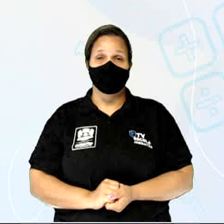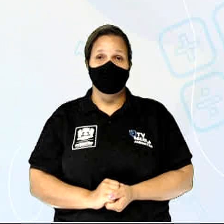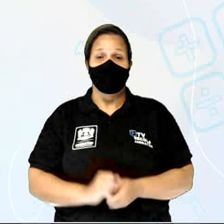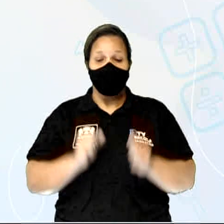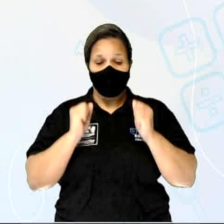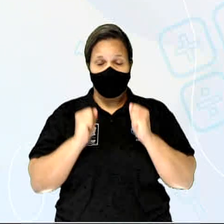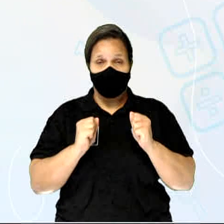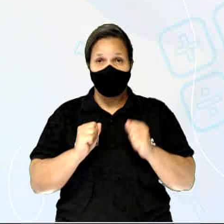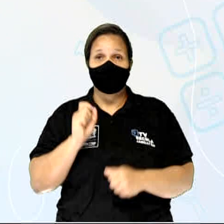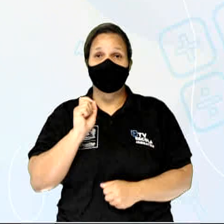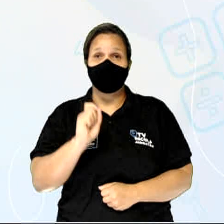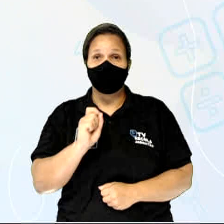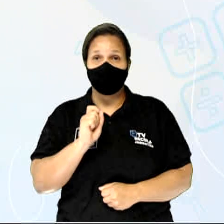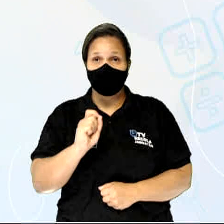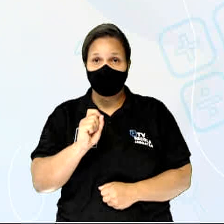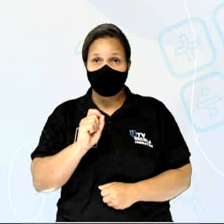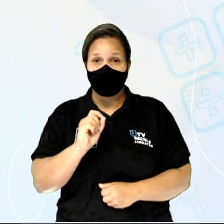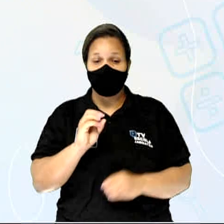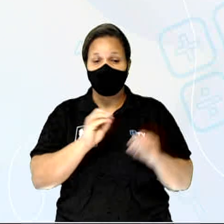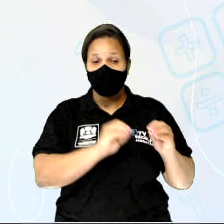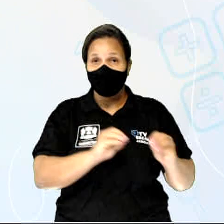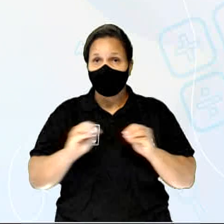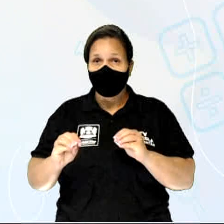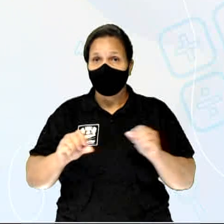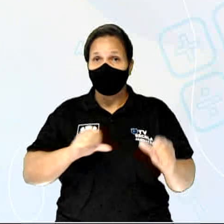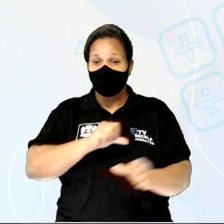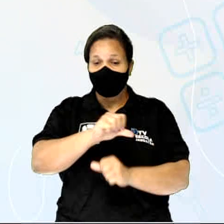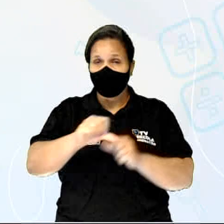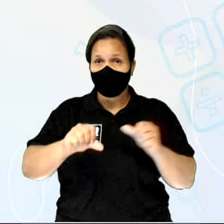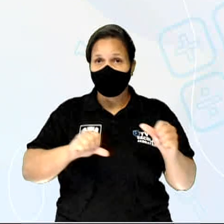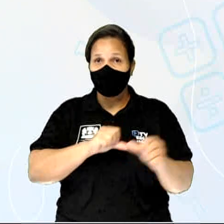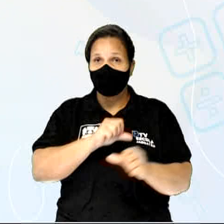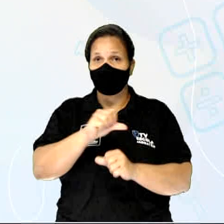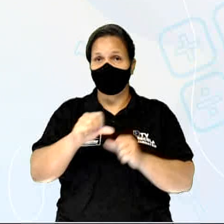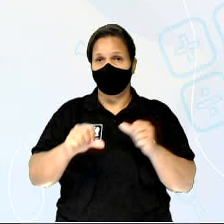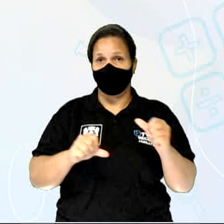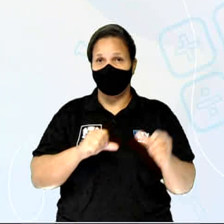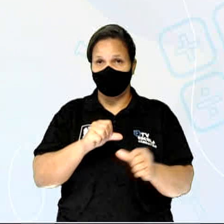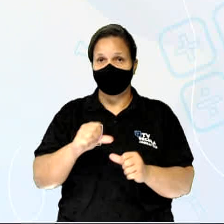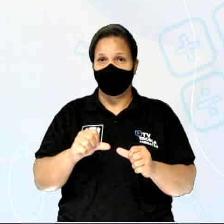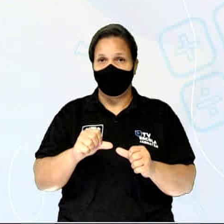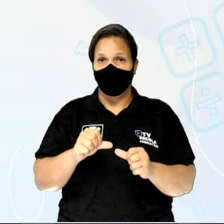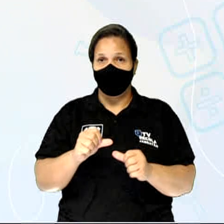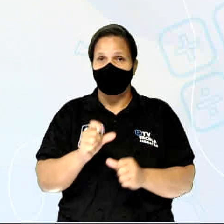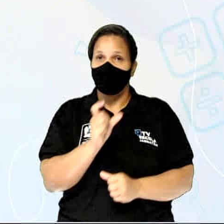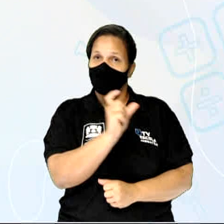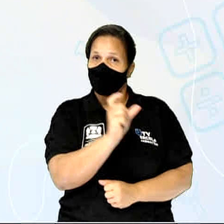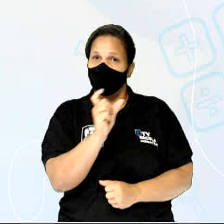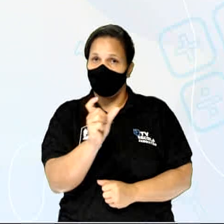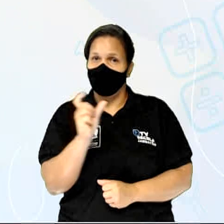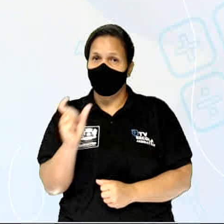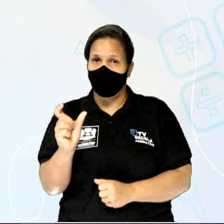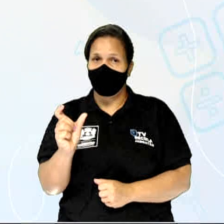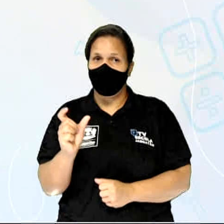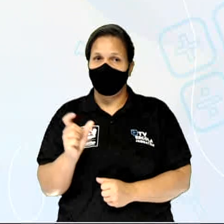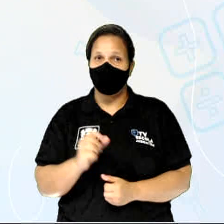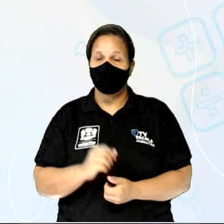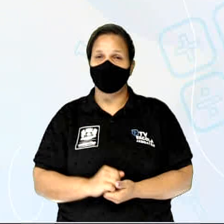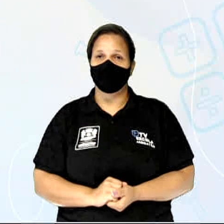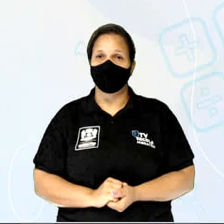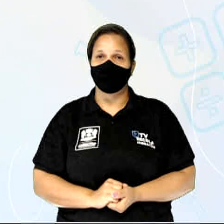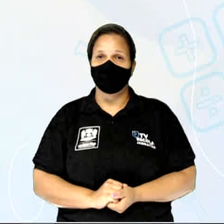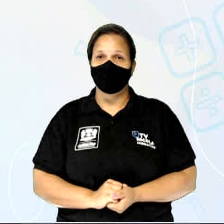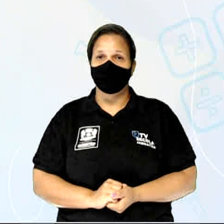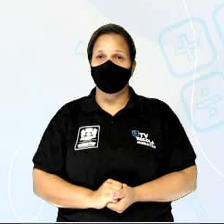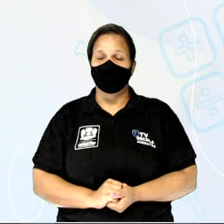a ordem das sentenças com future, if e simple present.